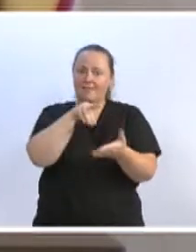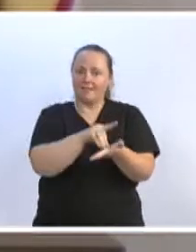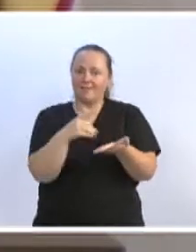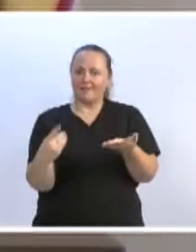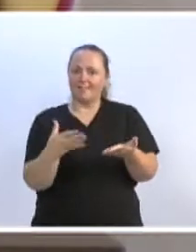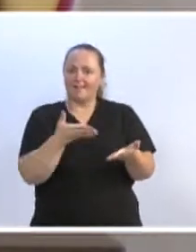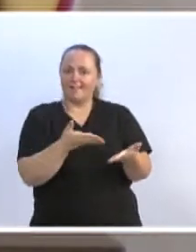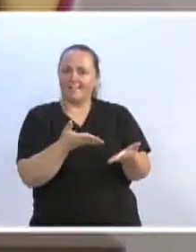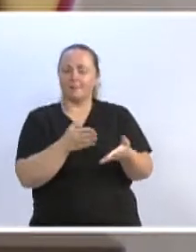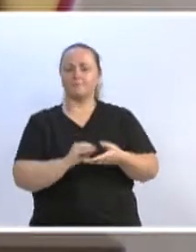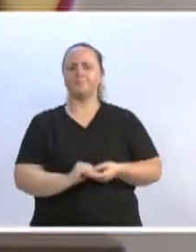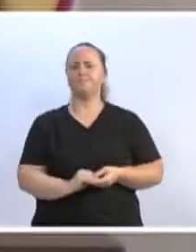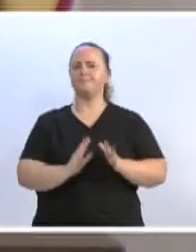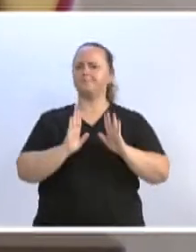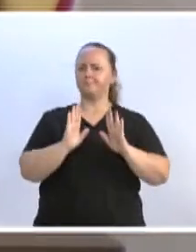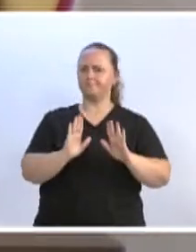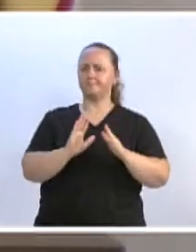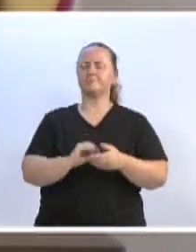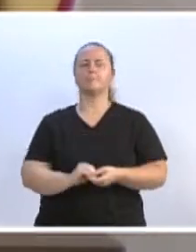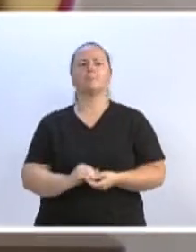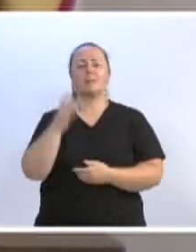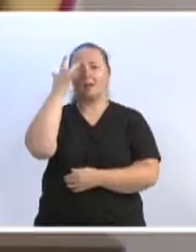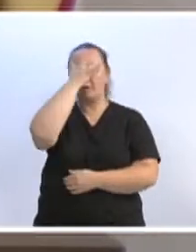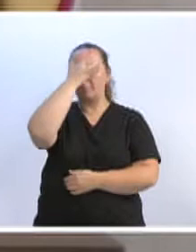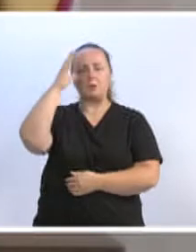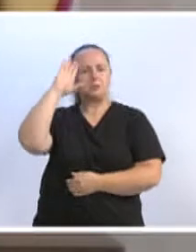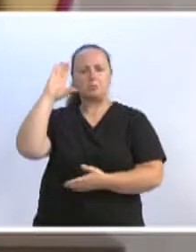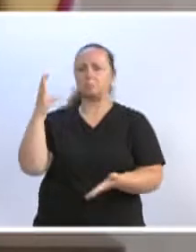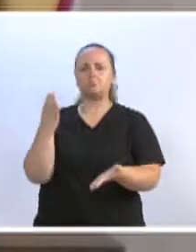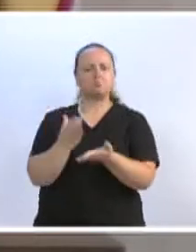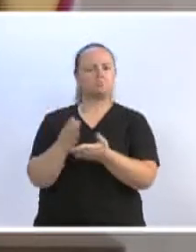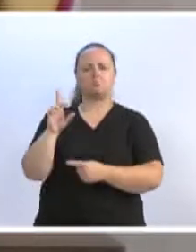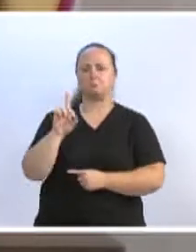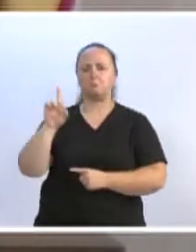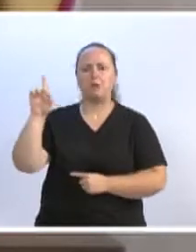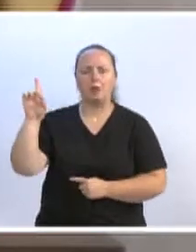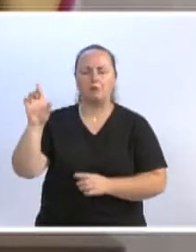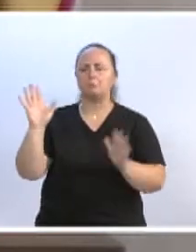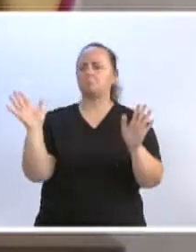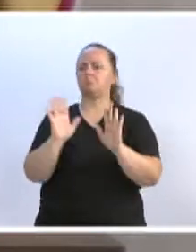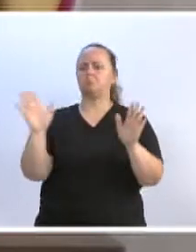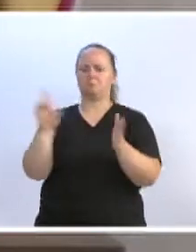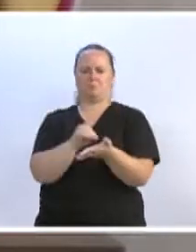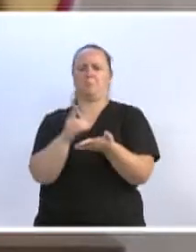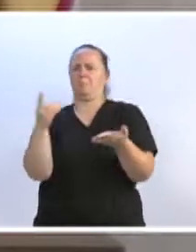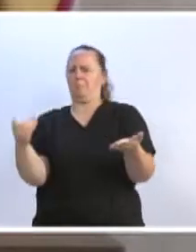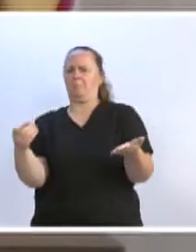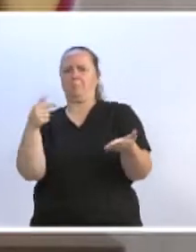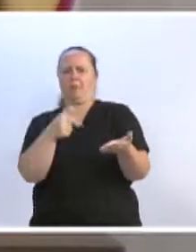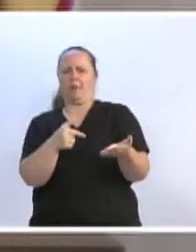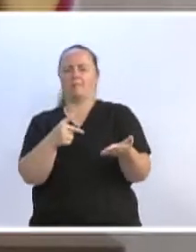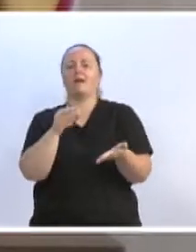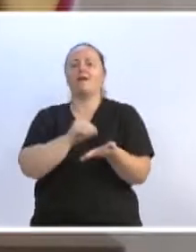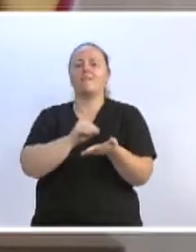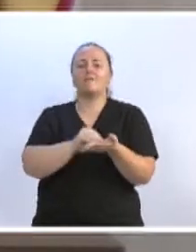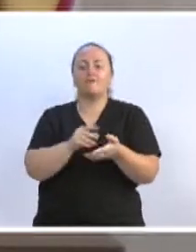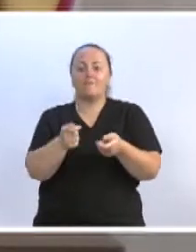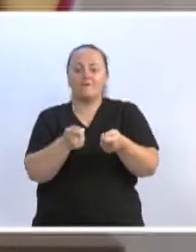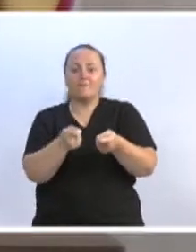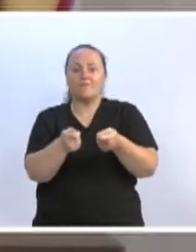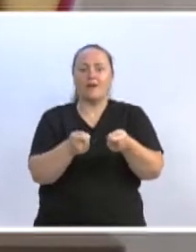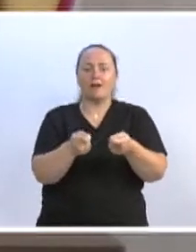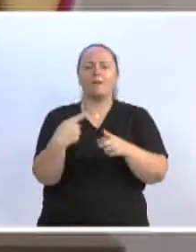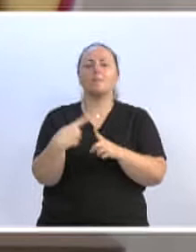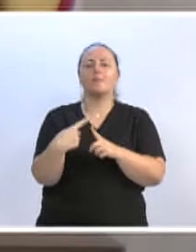Agora imagine uma pessoa que não acredita em Deus, não acredita na Bíblia, ela não vai ter esse freio que é o principal, que eu considero que é o temor